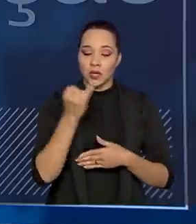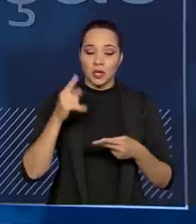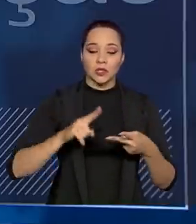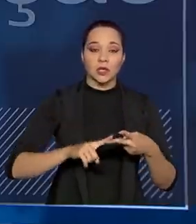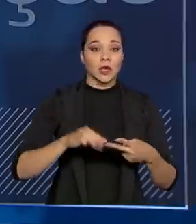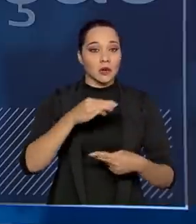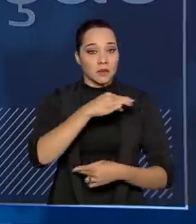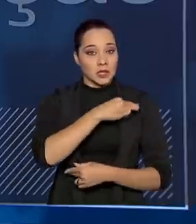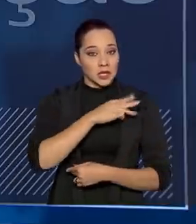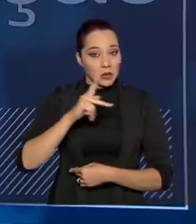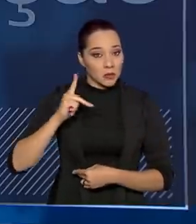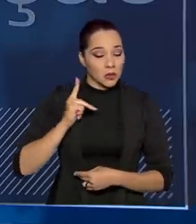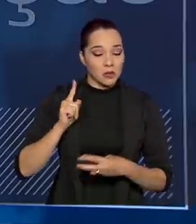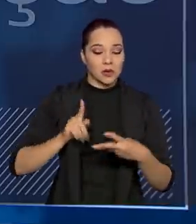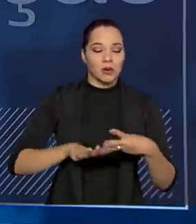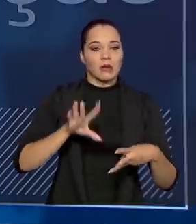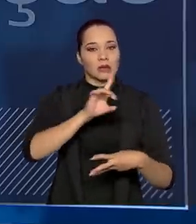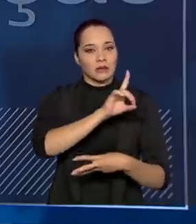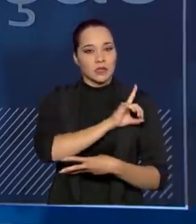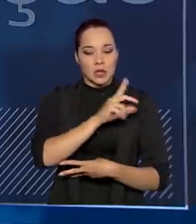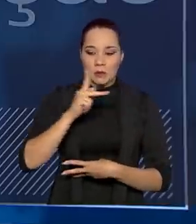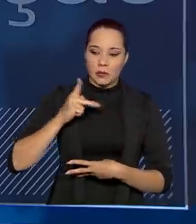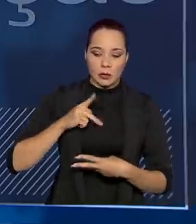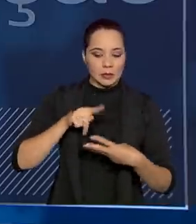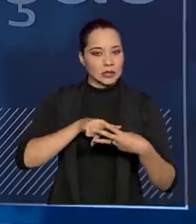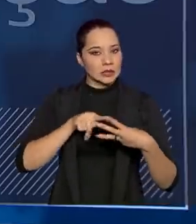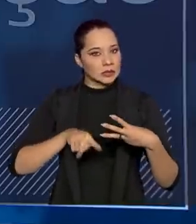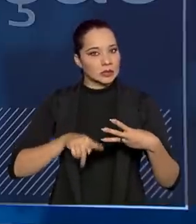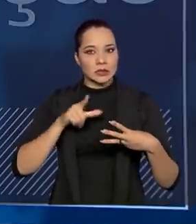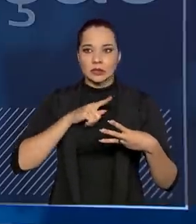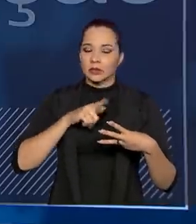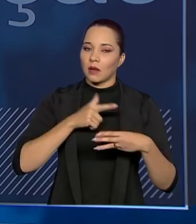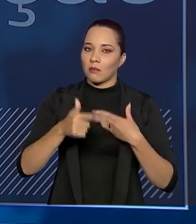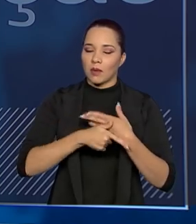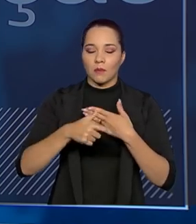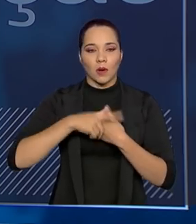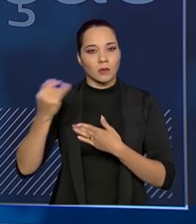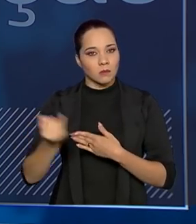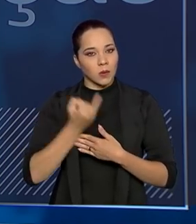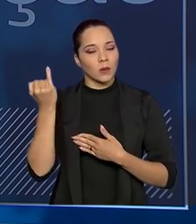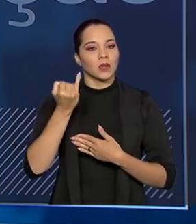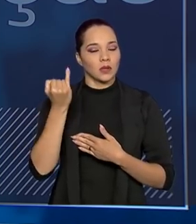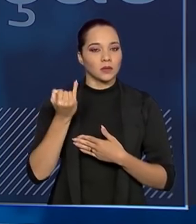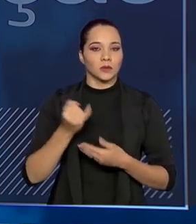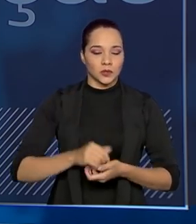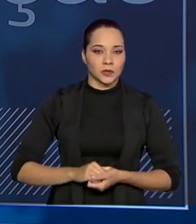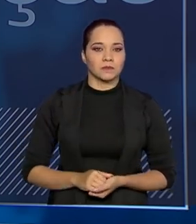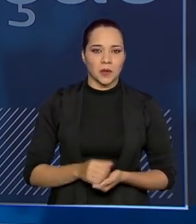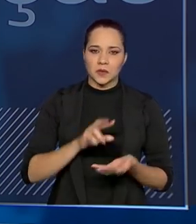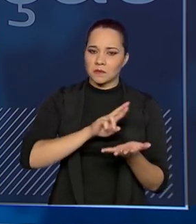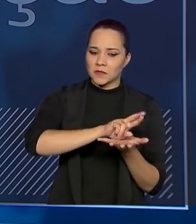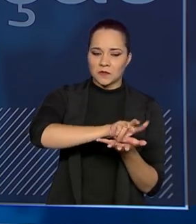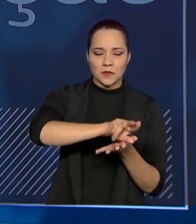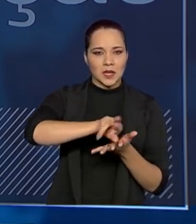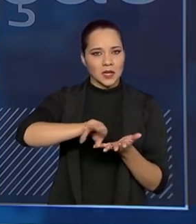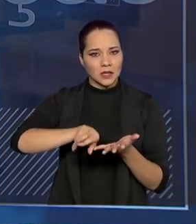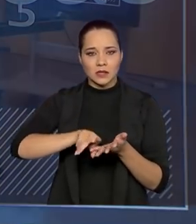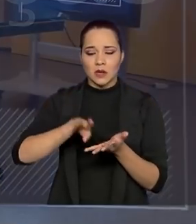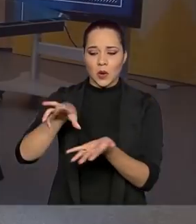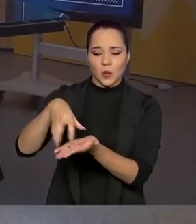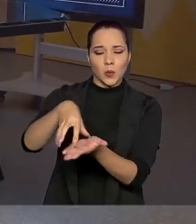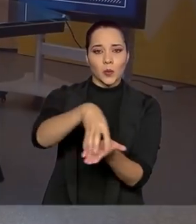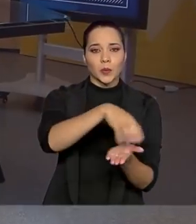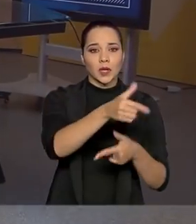importante, a Defensoria Pública tem um papel muito importante, nós temos as ONGs, né, os institutos. Então, são vários atores